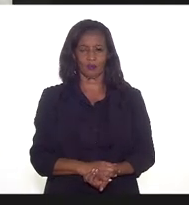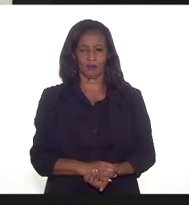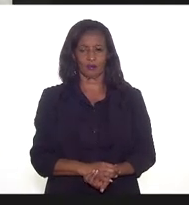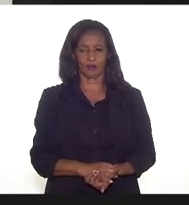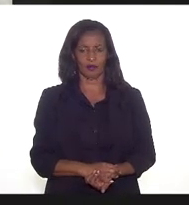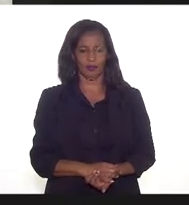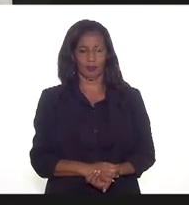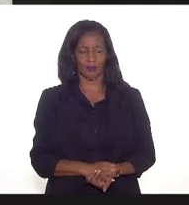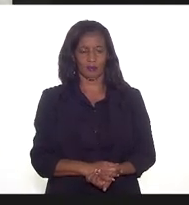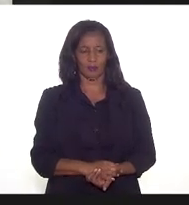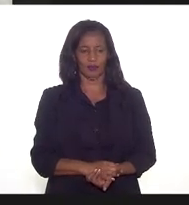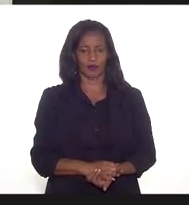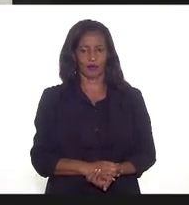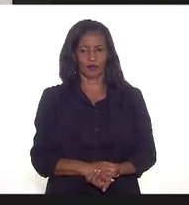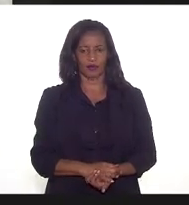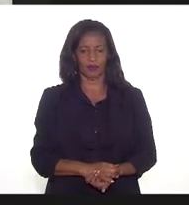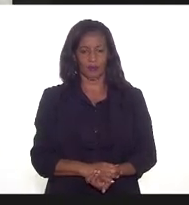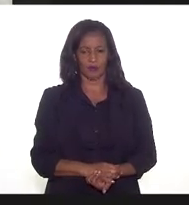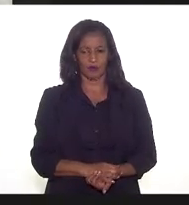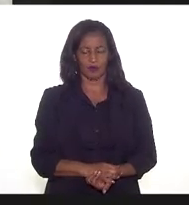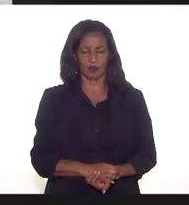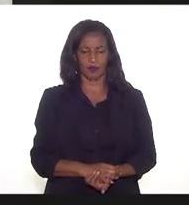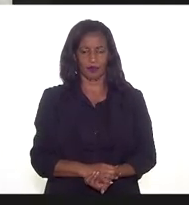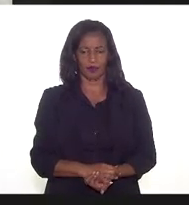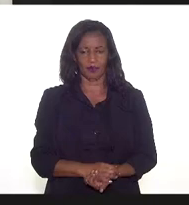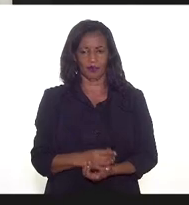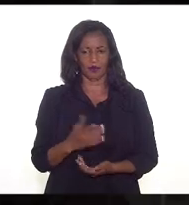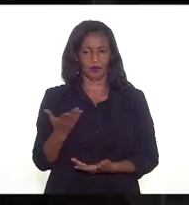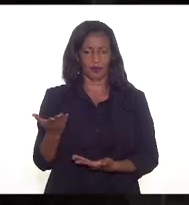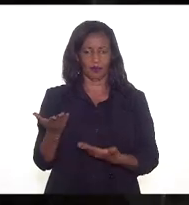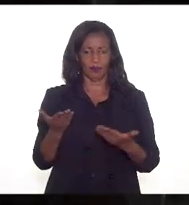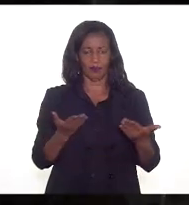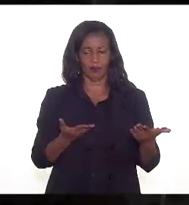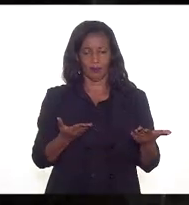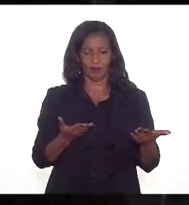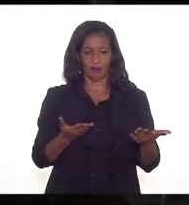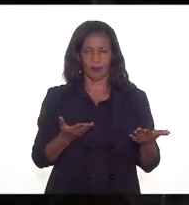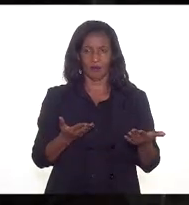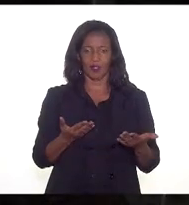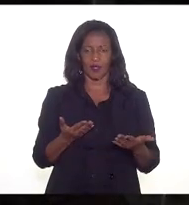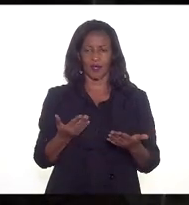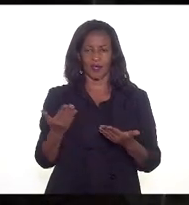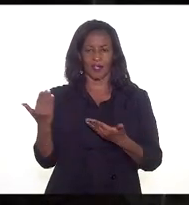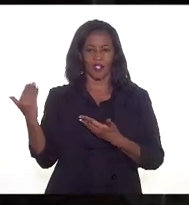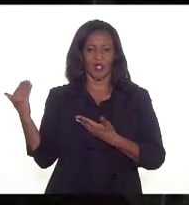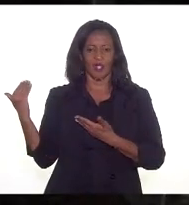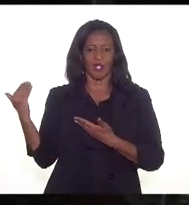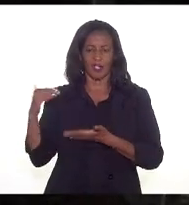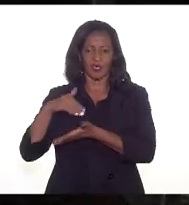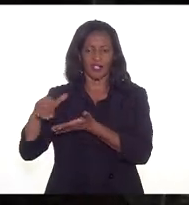Posso responder, com a palavra, presidente? Com a palavra, o deputado, o secretário Zamit.